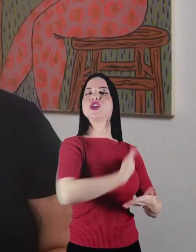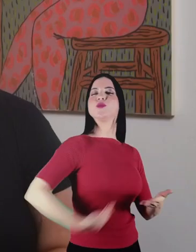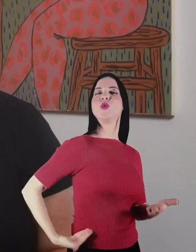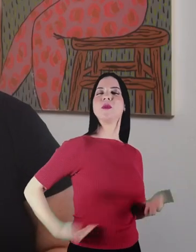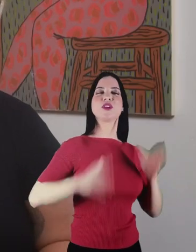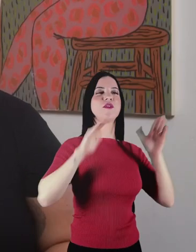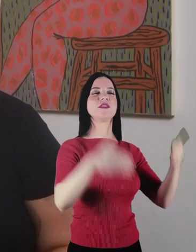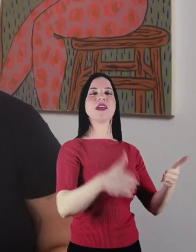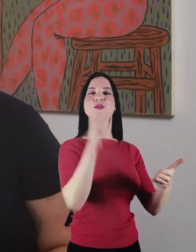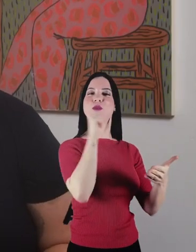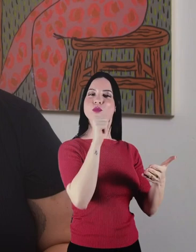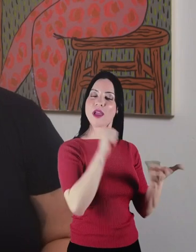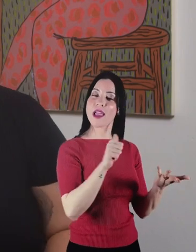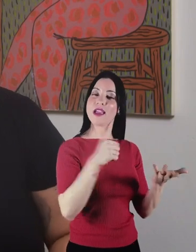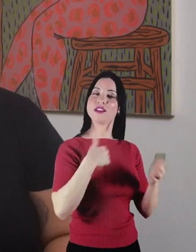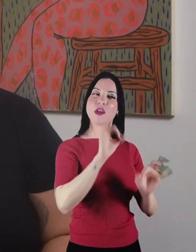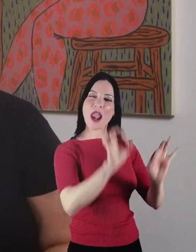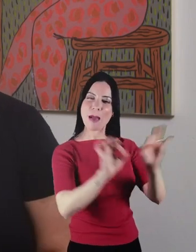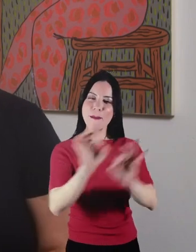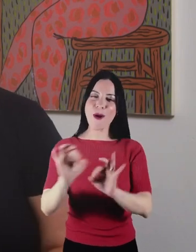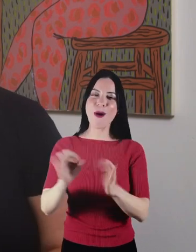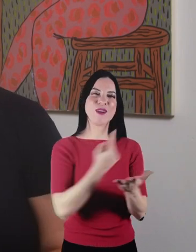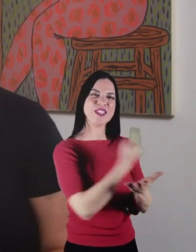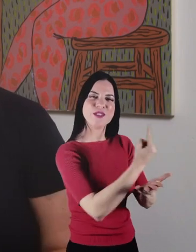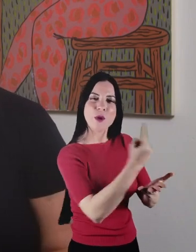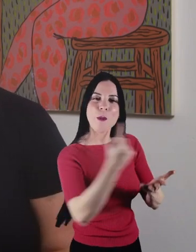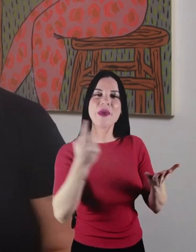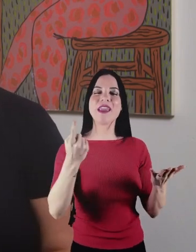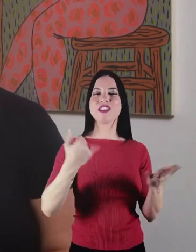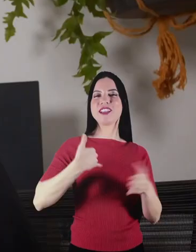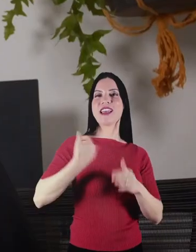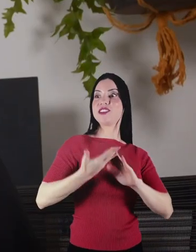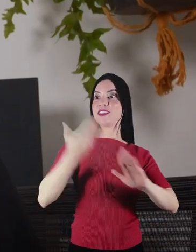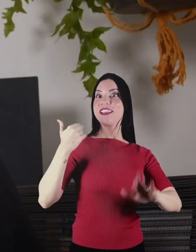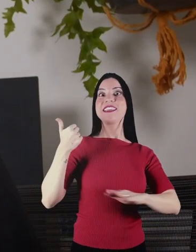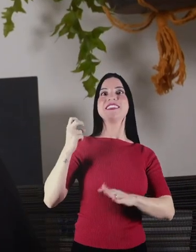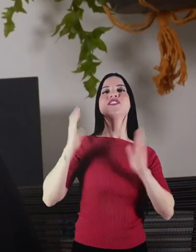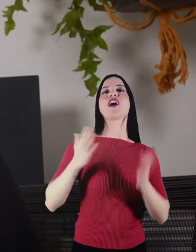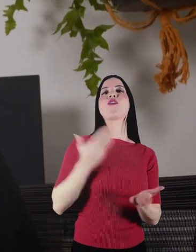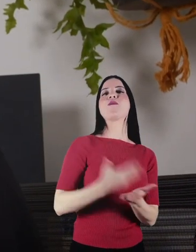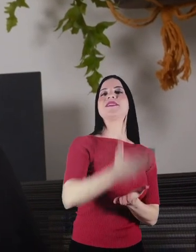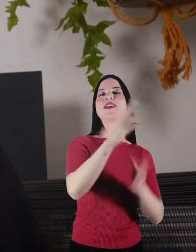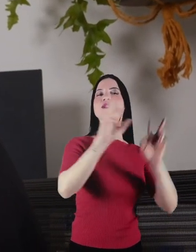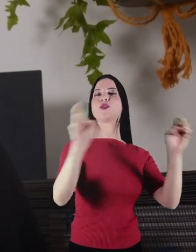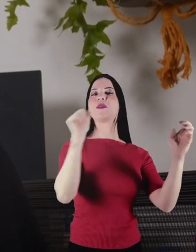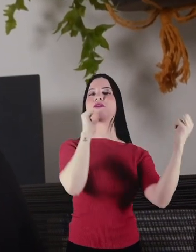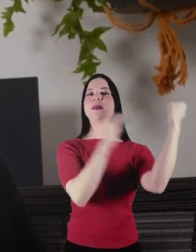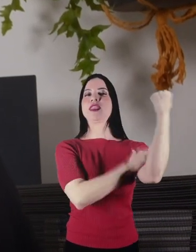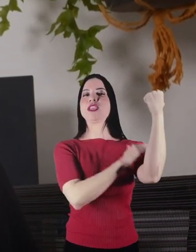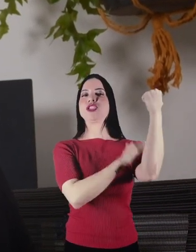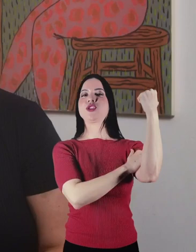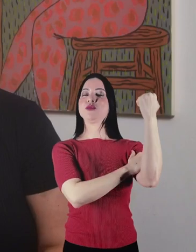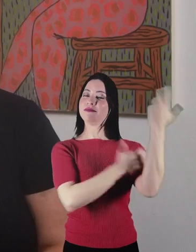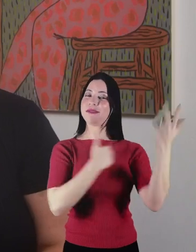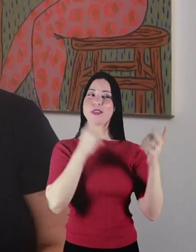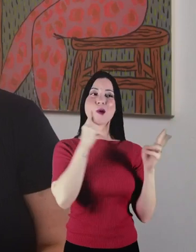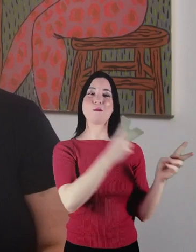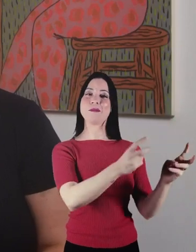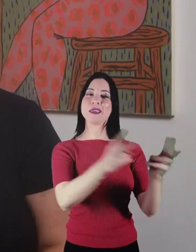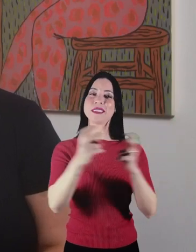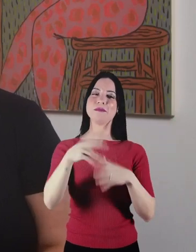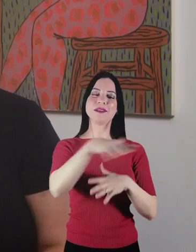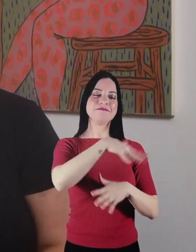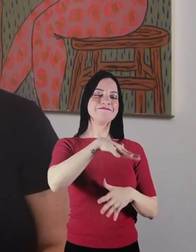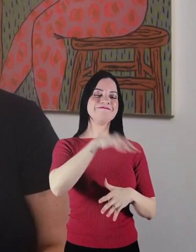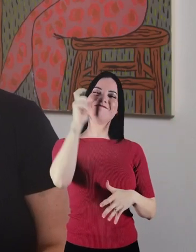penso, elaboro coletivamente, individualmente, sobre feminismo. E eu me deparei com um cenário muito interessante de